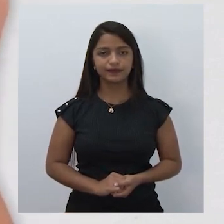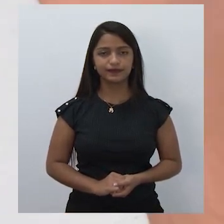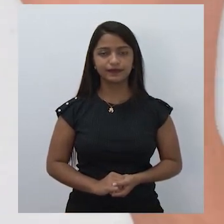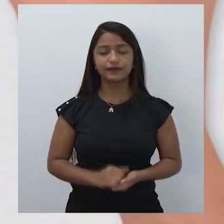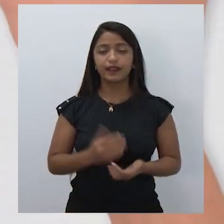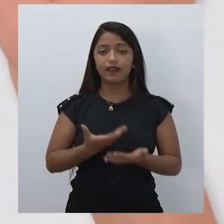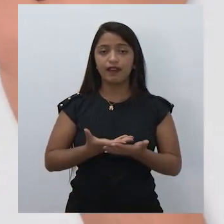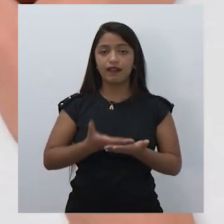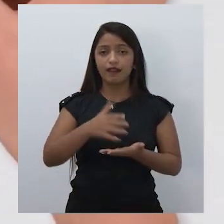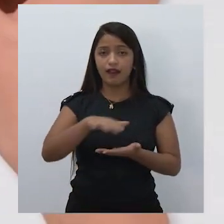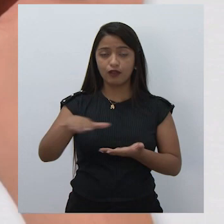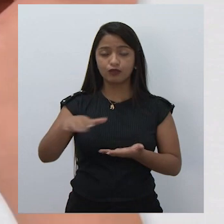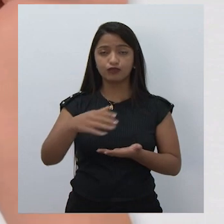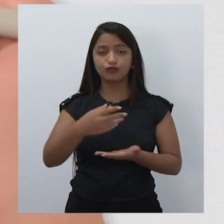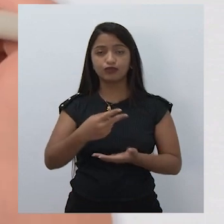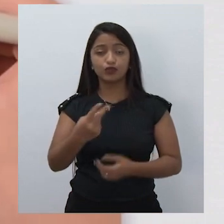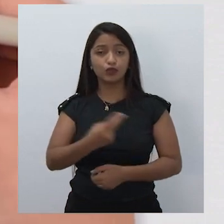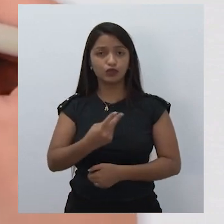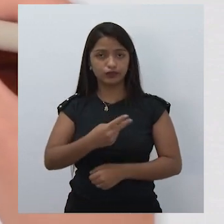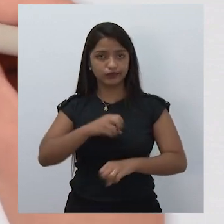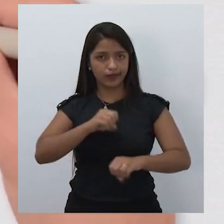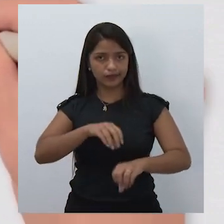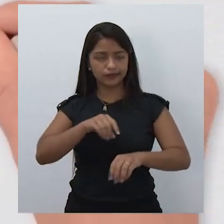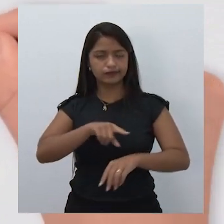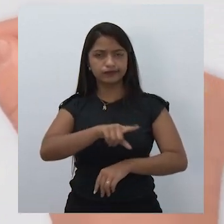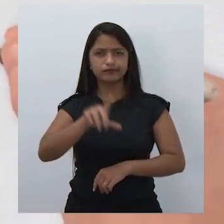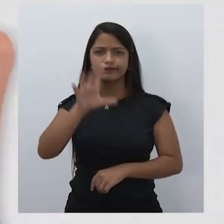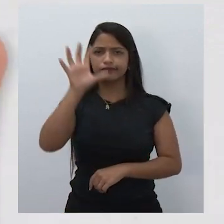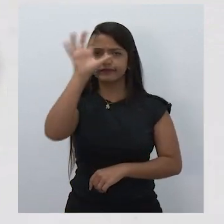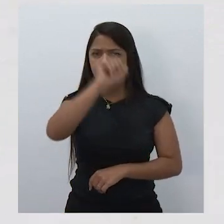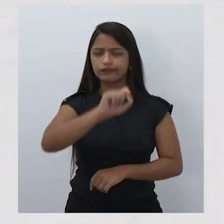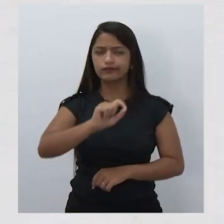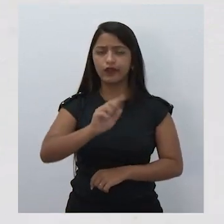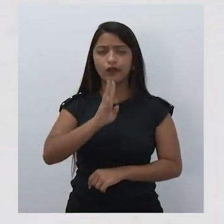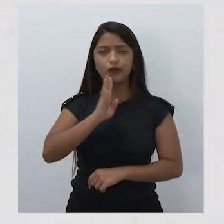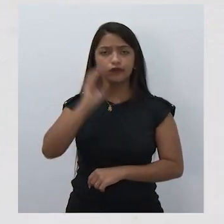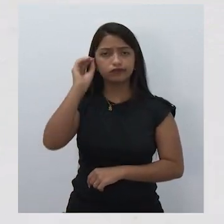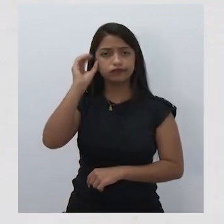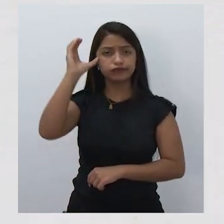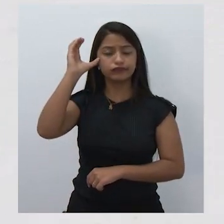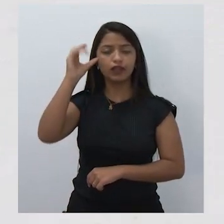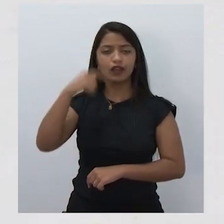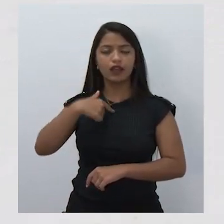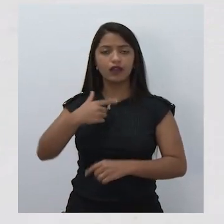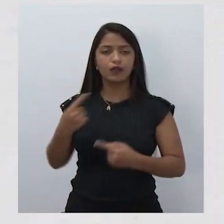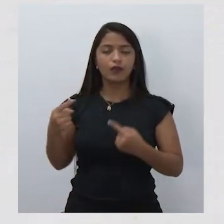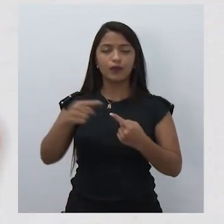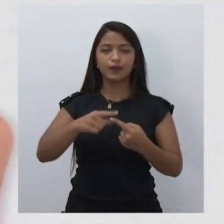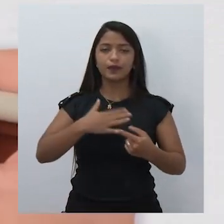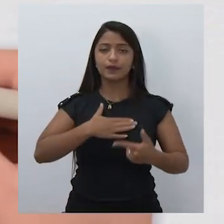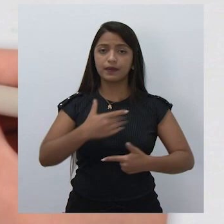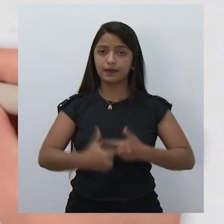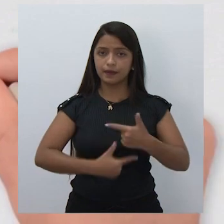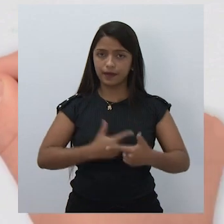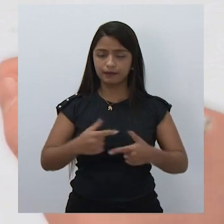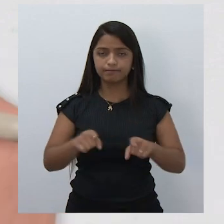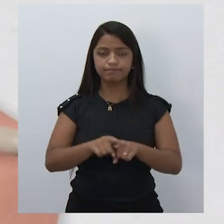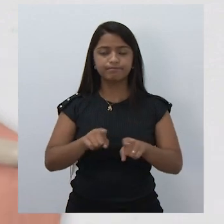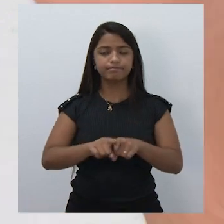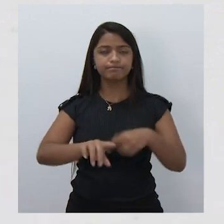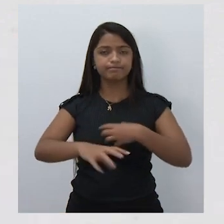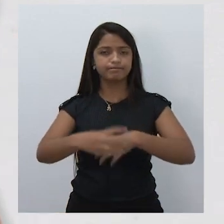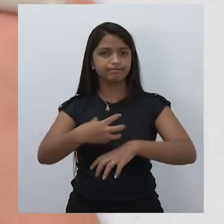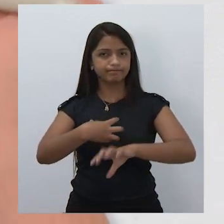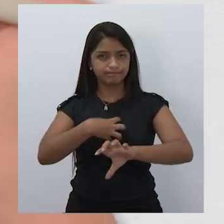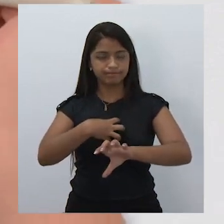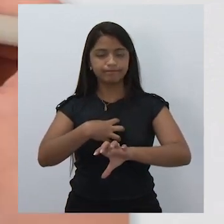Os alunos do ensino secundário aprendem a aplicar todos estes conhecimentos num contexto de trabalho e a criar um mapa de empatia,